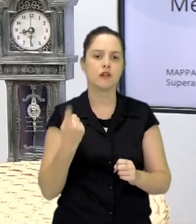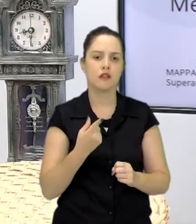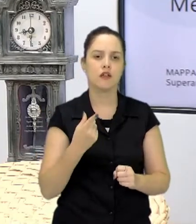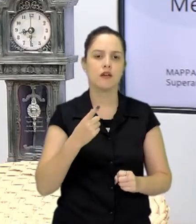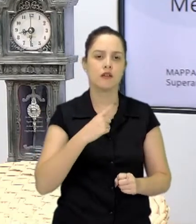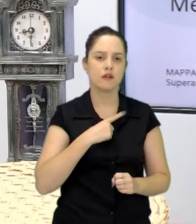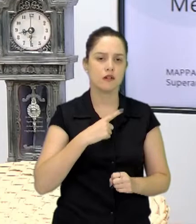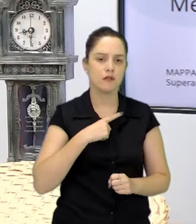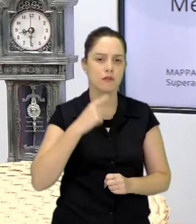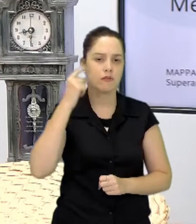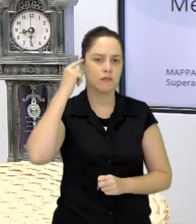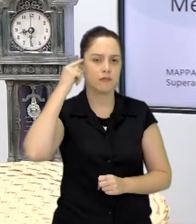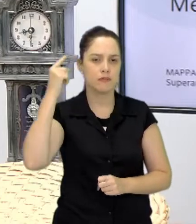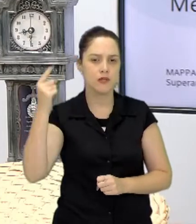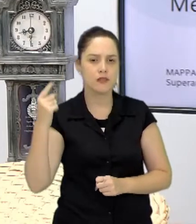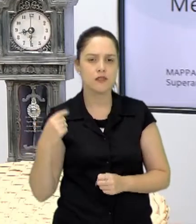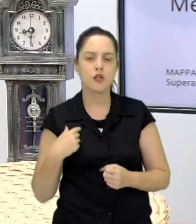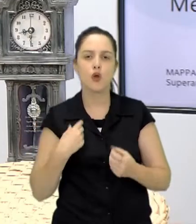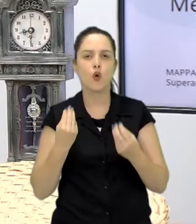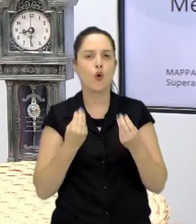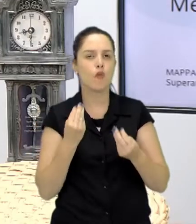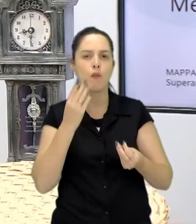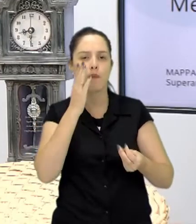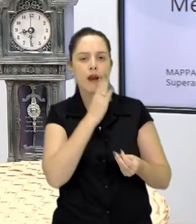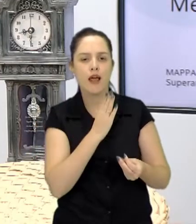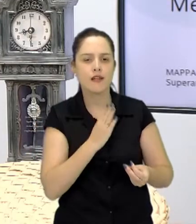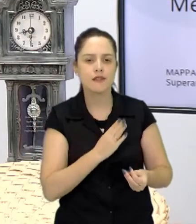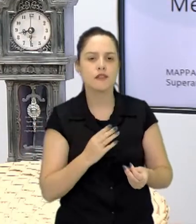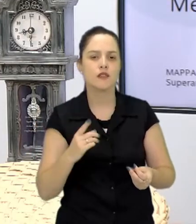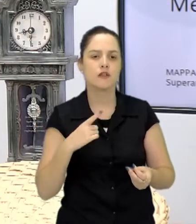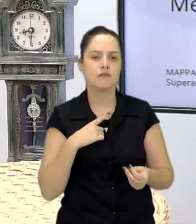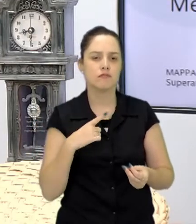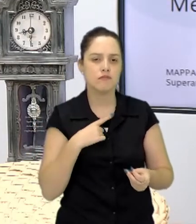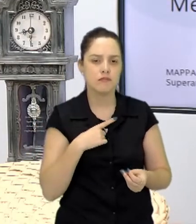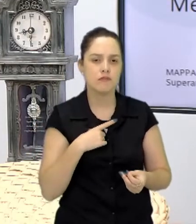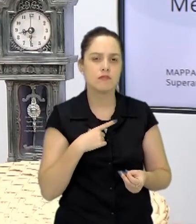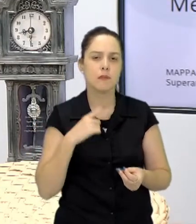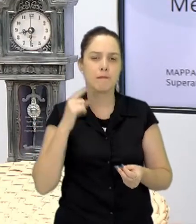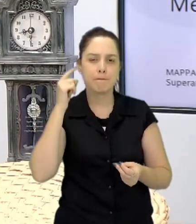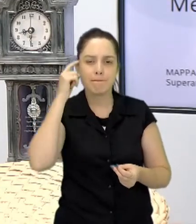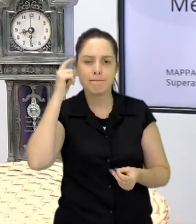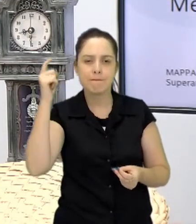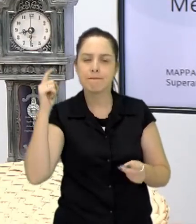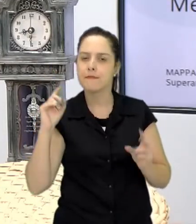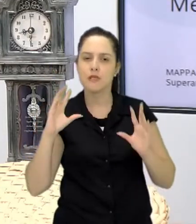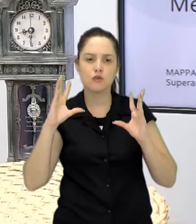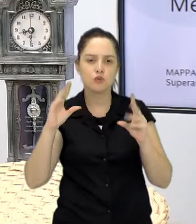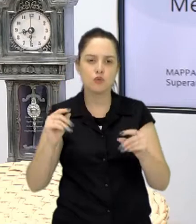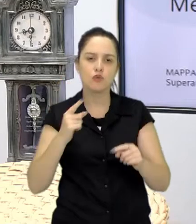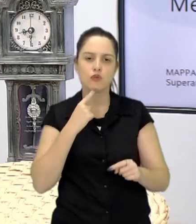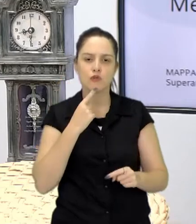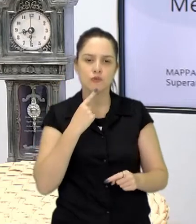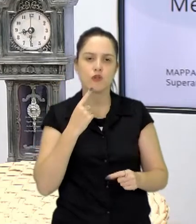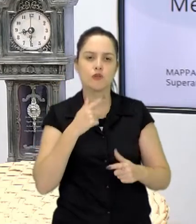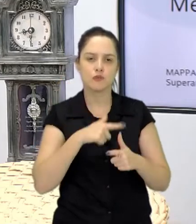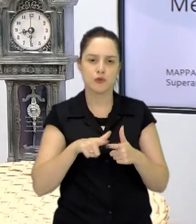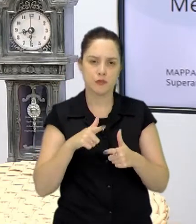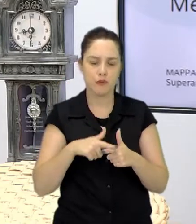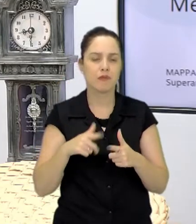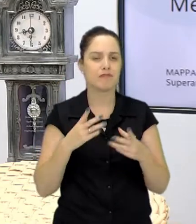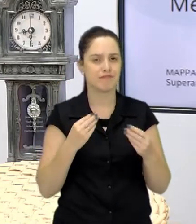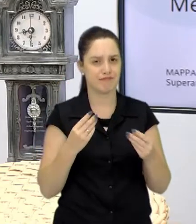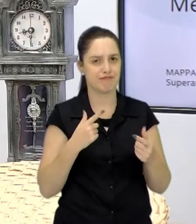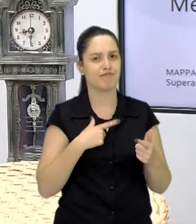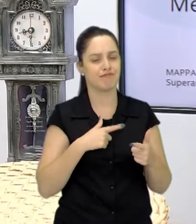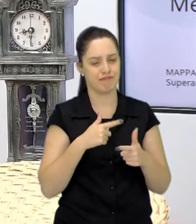agora pensar um pouco no Brasil e nós, pensando em tudo isso que nós falamos, nós encontramos aqui um problema, né? Porque